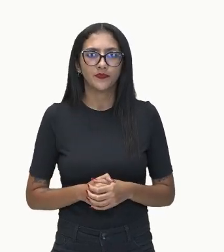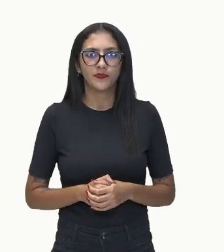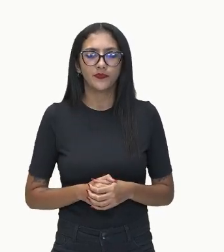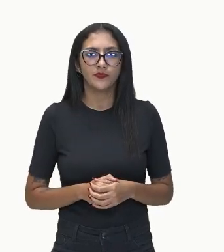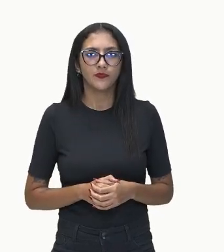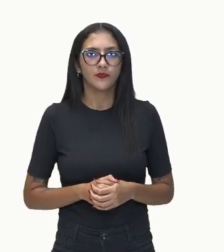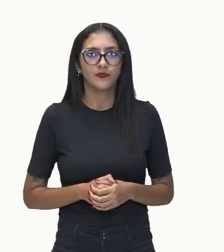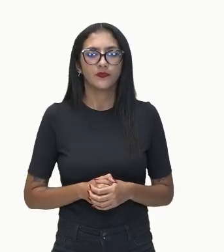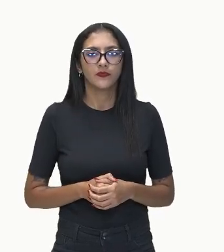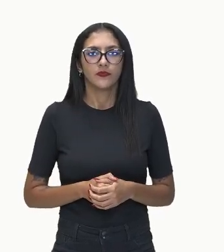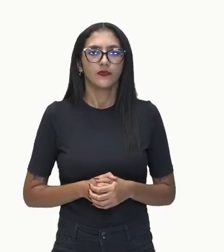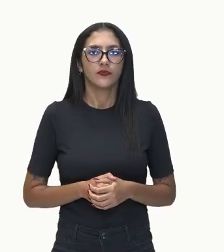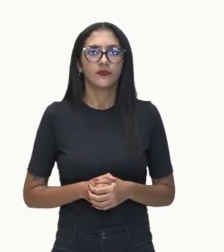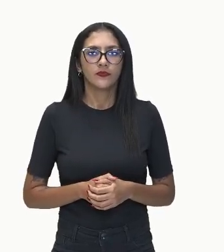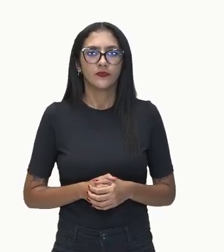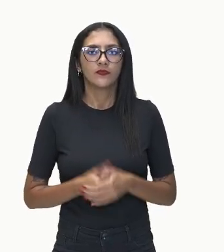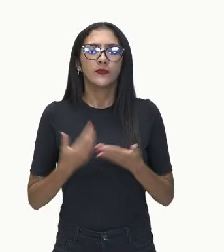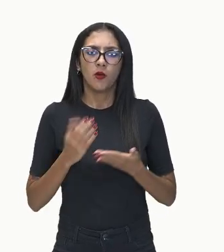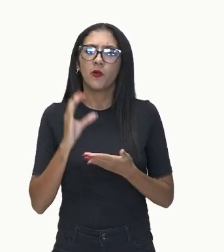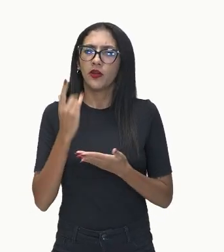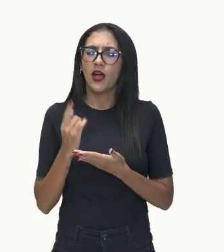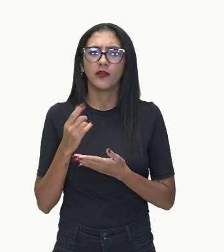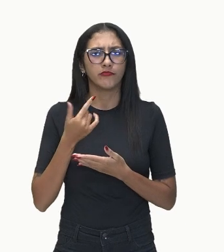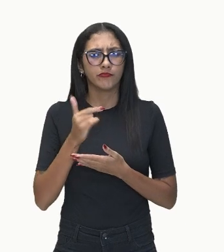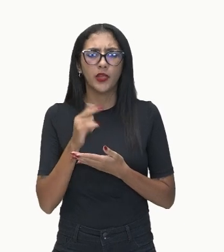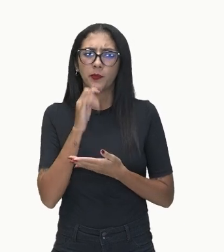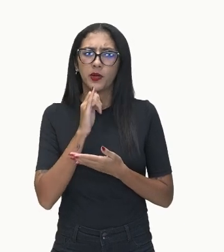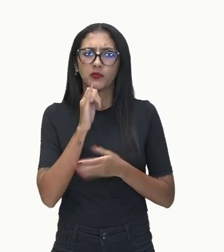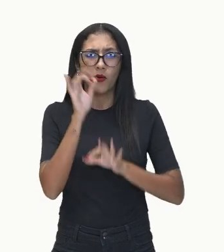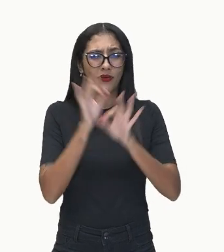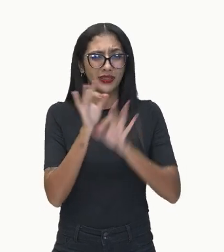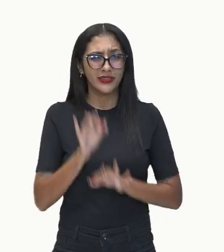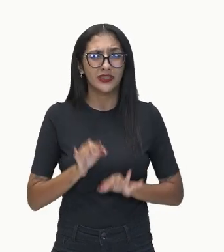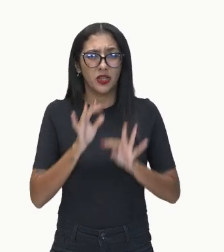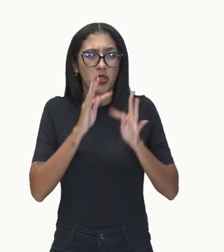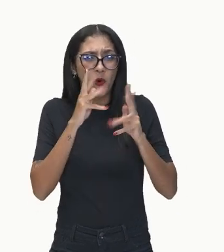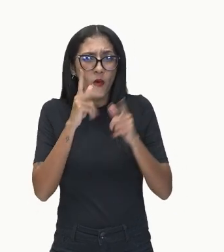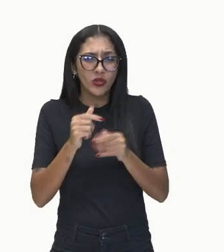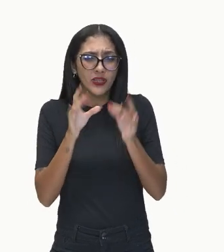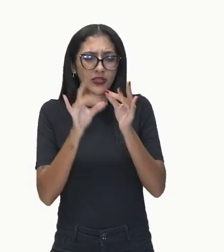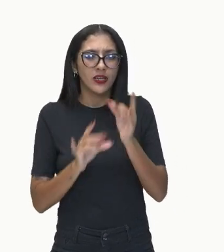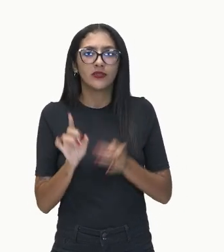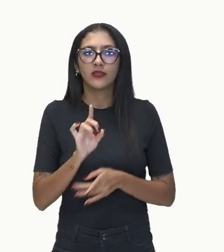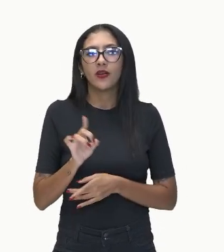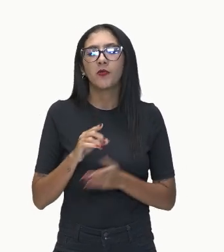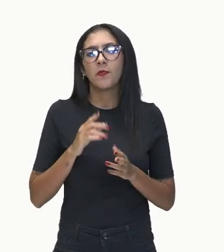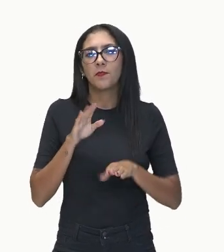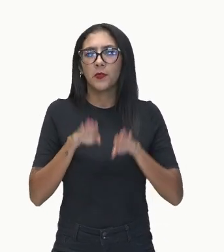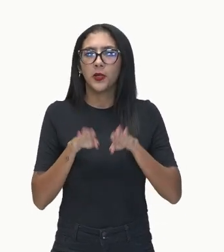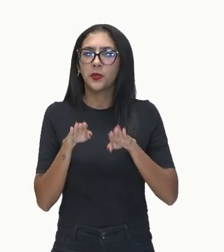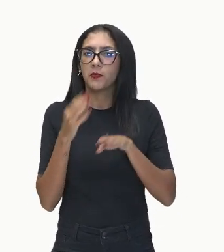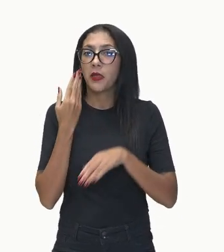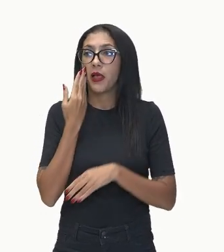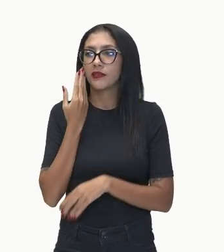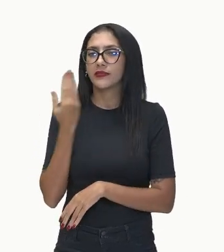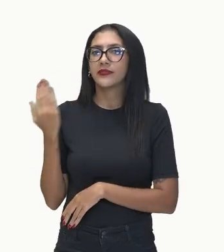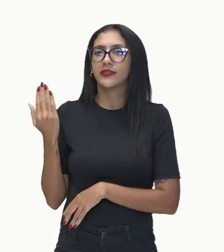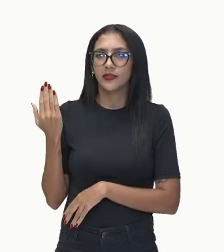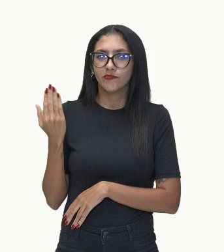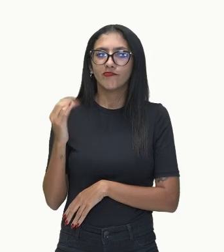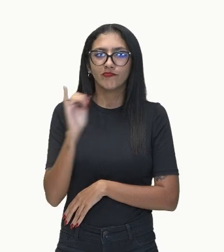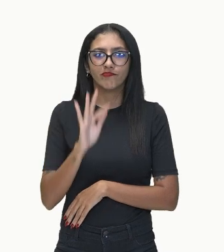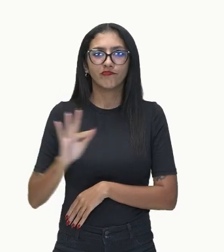Então, claro, não vem todo separadinho, todo bonitinho. Geralmente vem um composto assim, você vai ter que